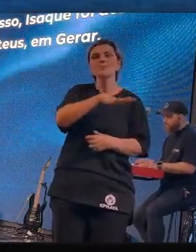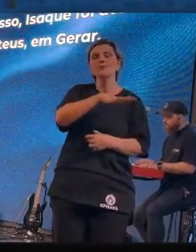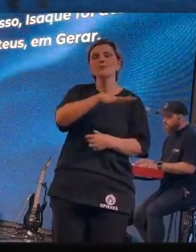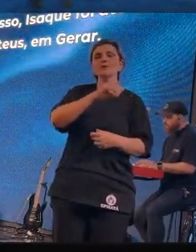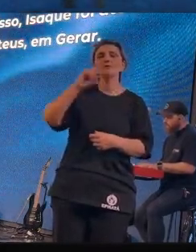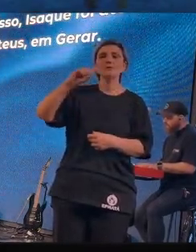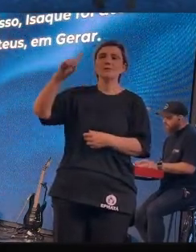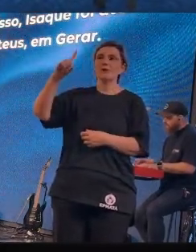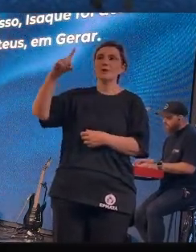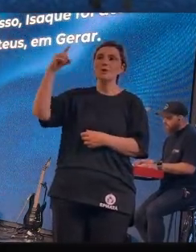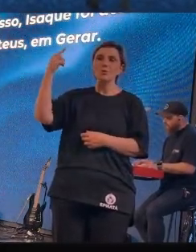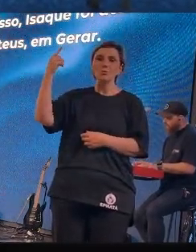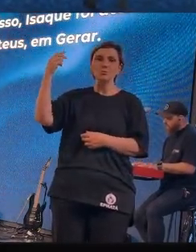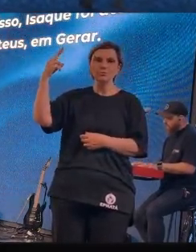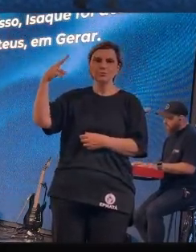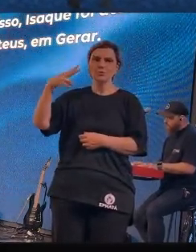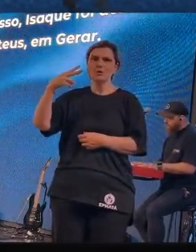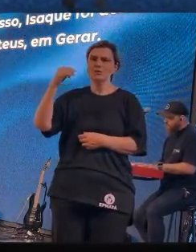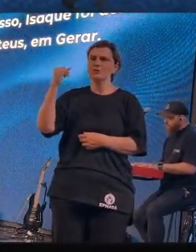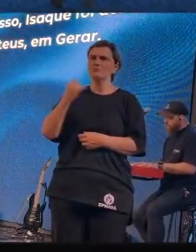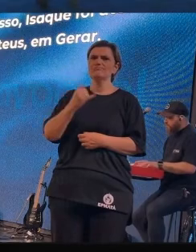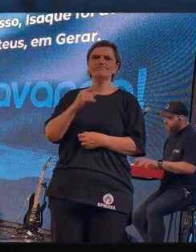olha para Isaac e diz: não vai.